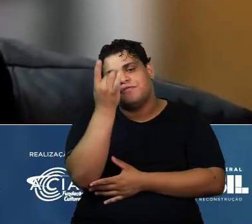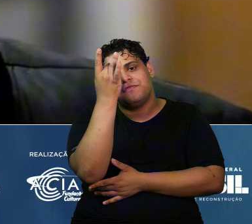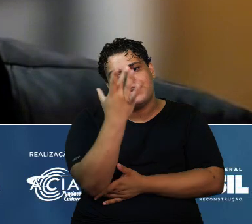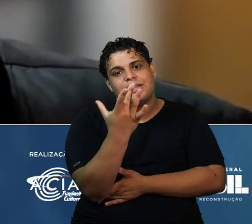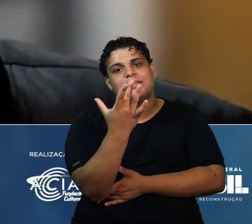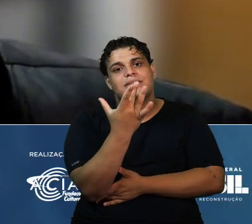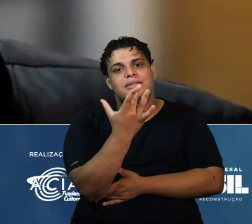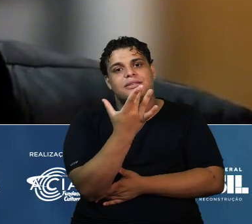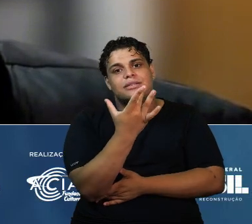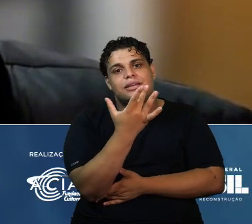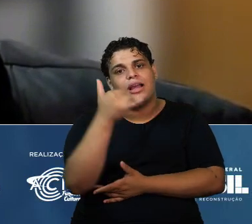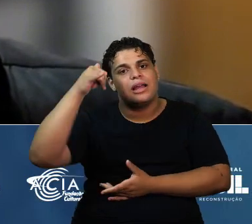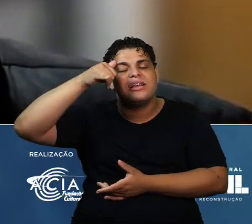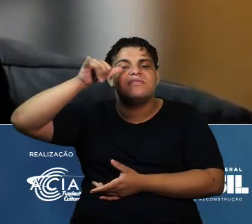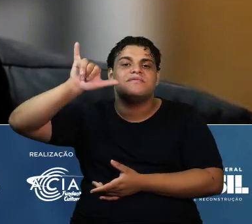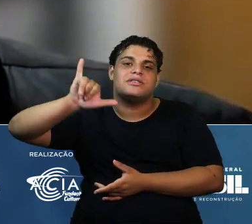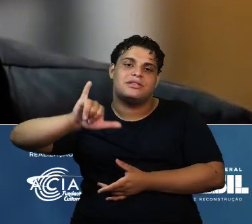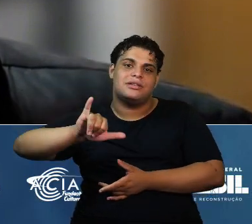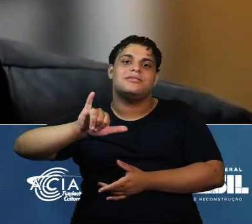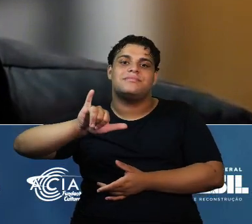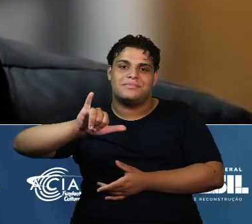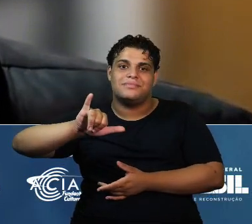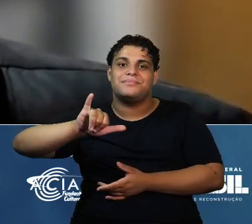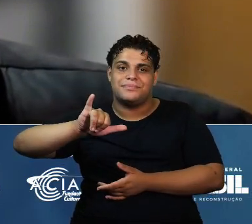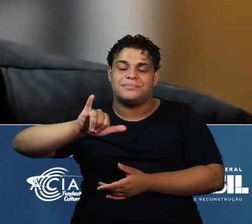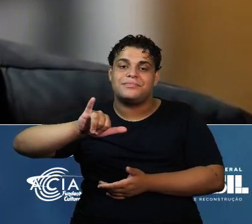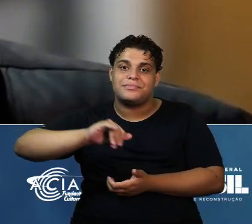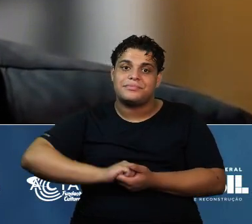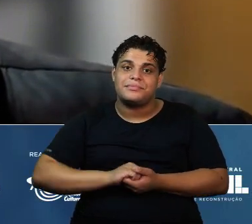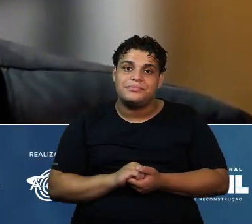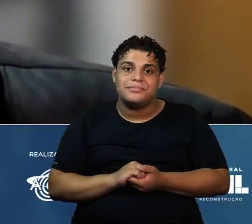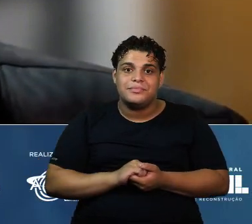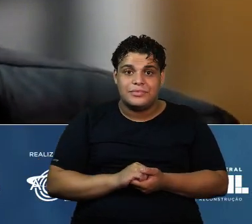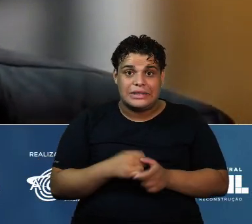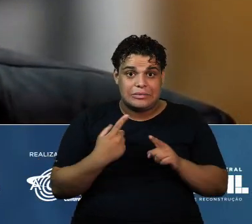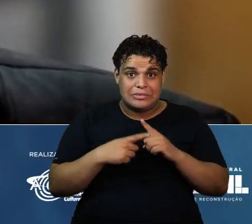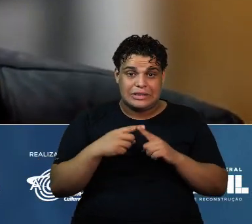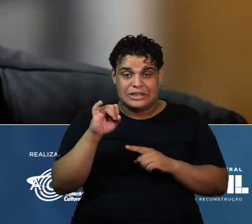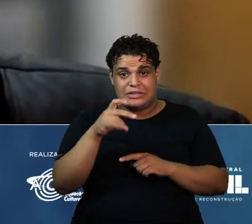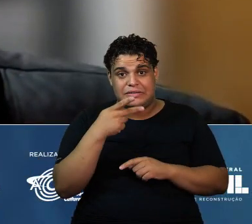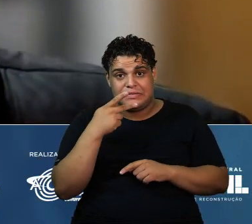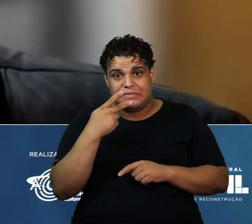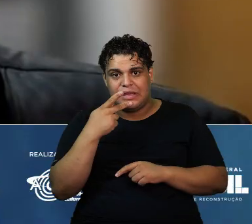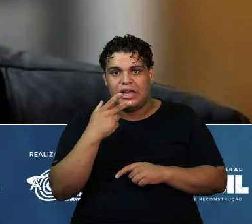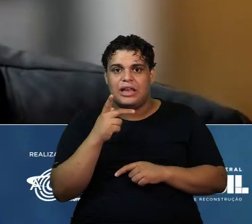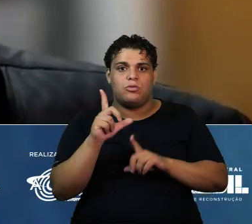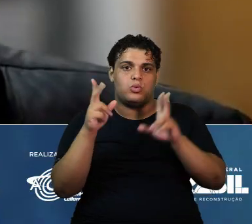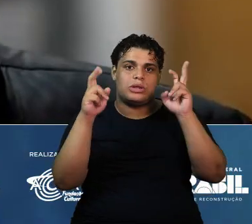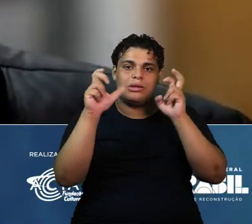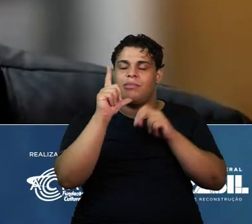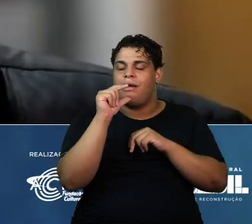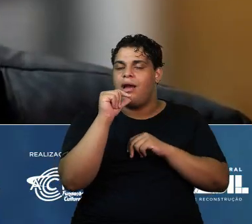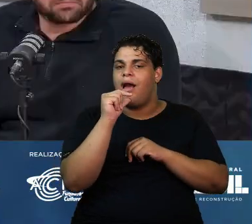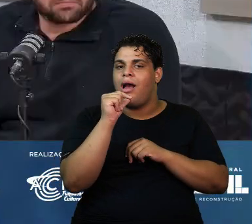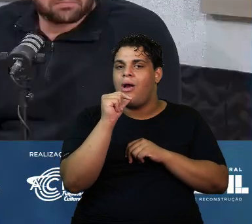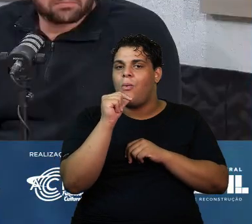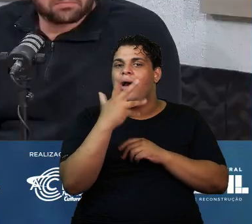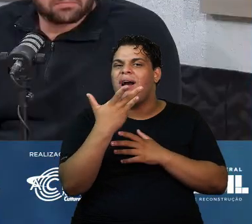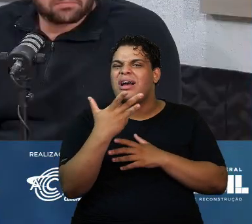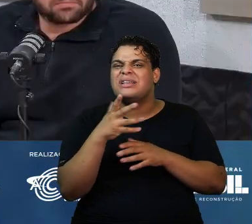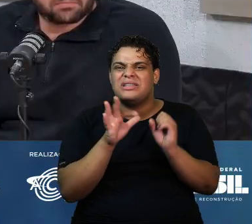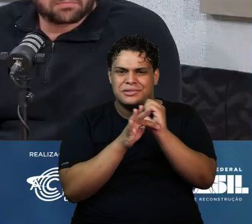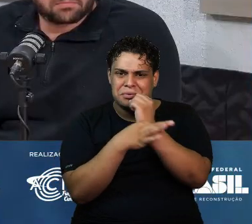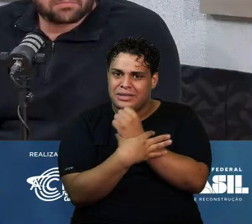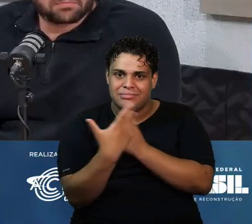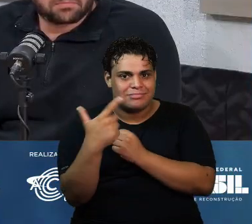e muito essa prevenção. Porque quando a gente fala em água, não existe segurança absoluta. Por isso que a gente fala